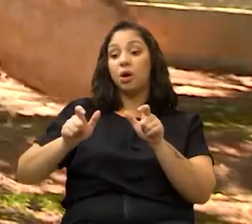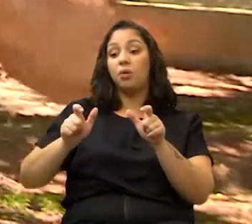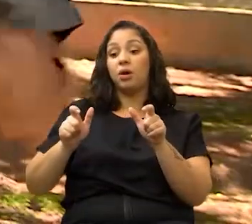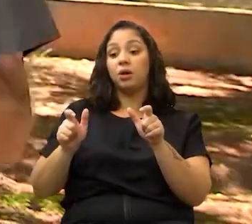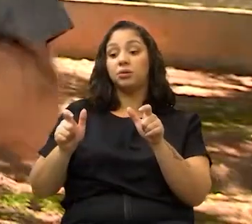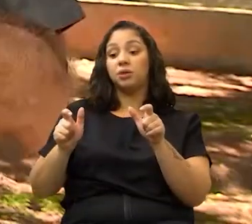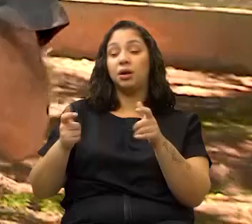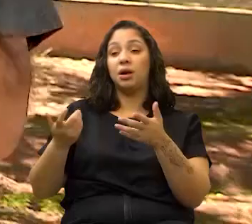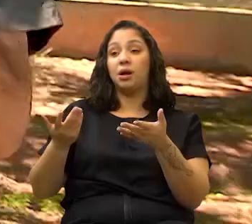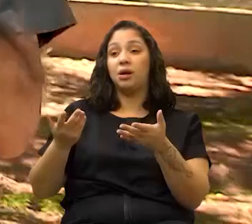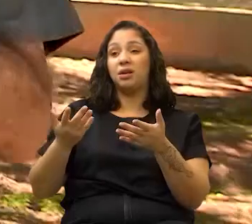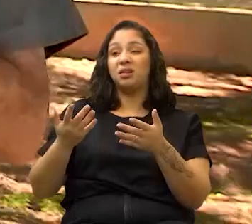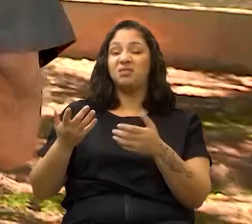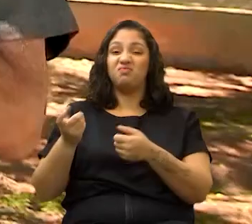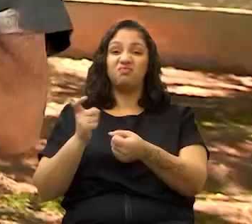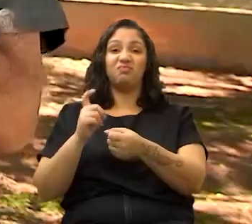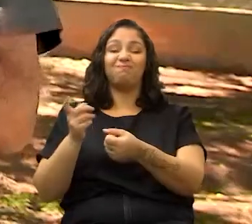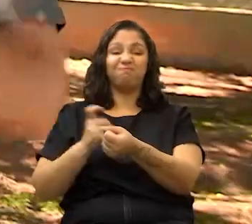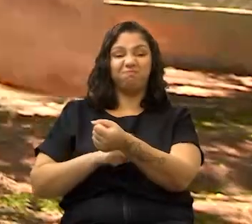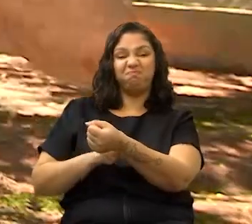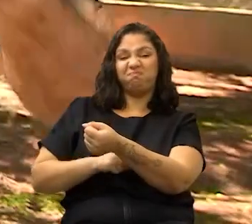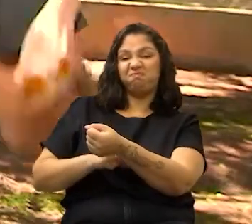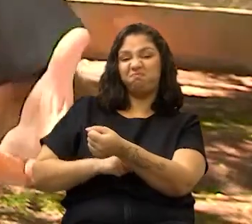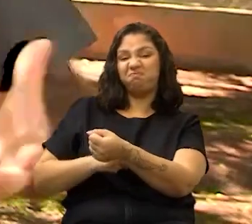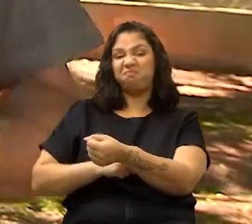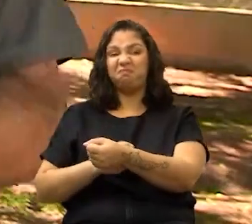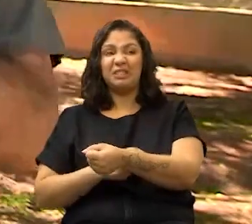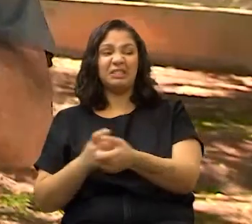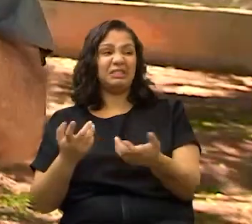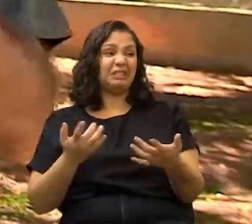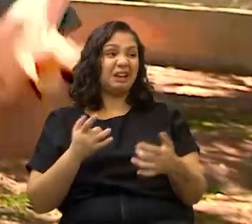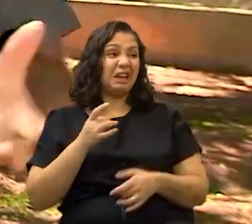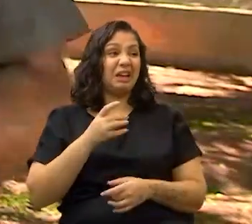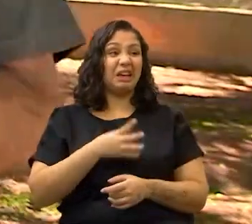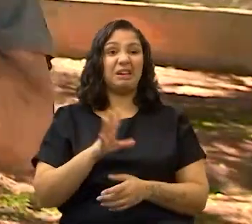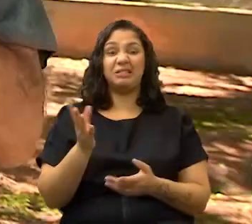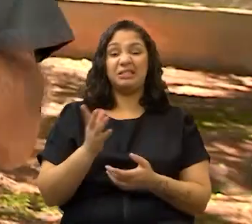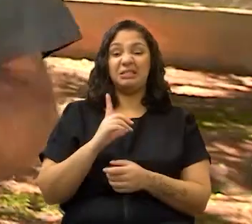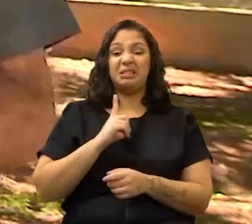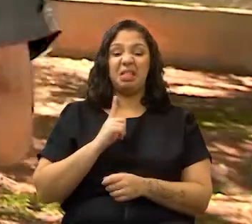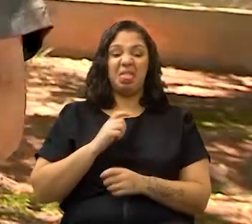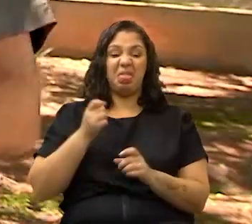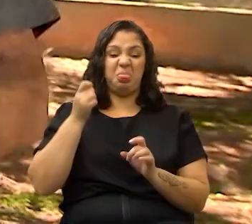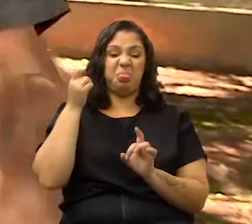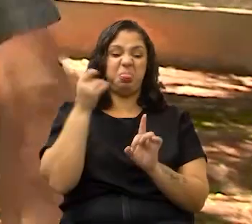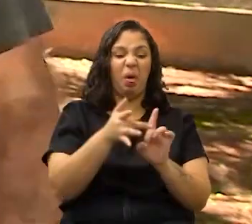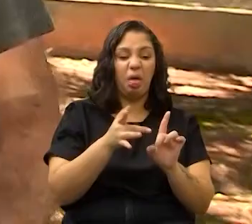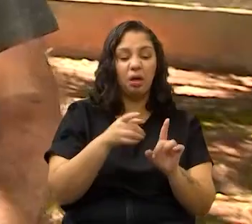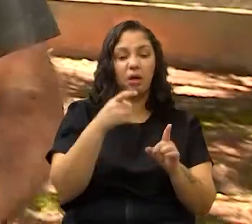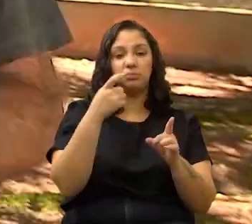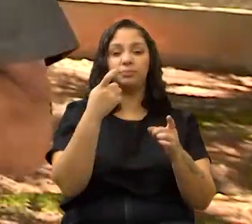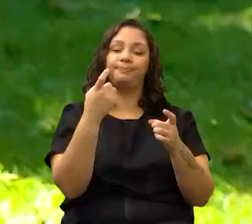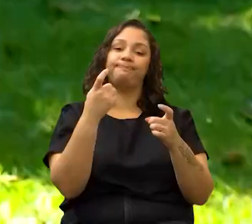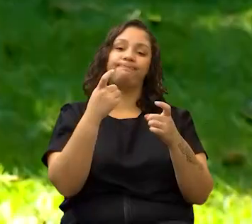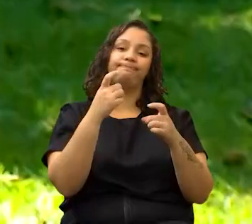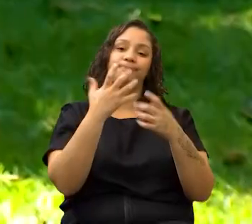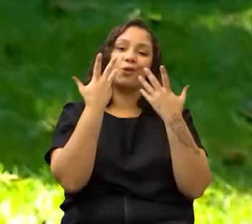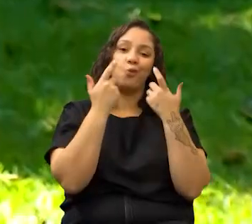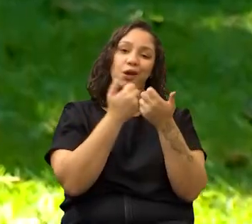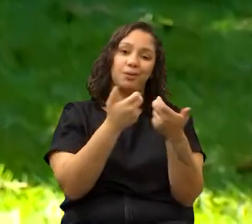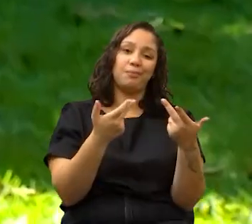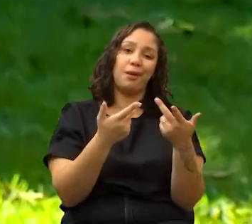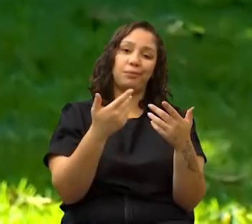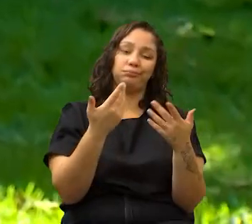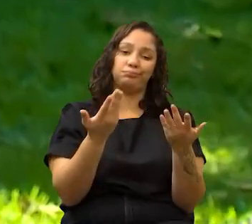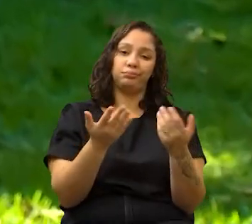as pessoas ficam mais irritadiças, mais nervosas, preocupadas e acabam descontando no animal. E ele